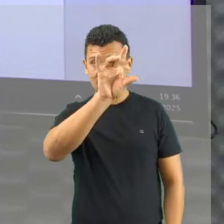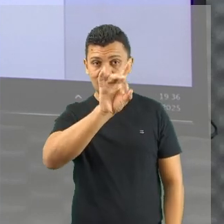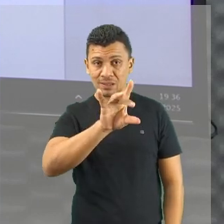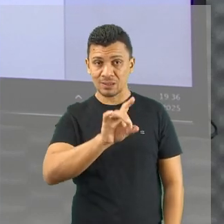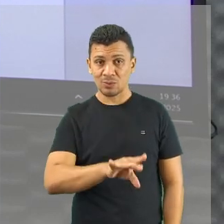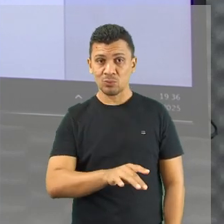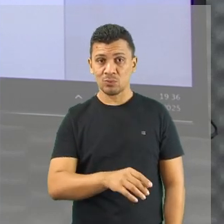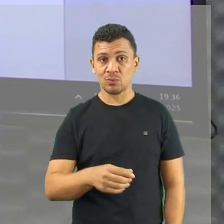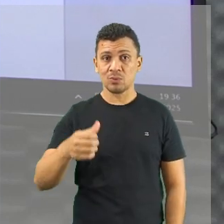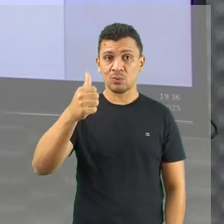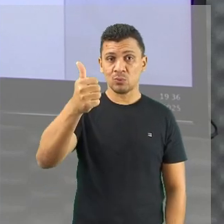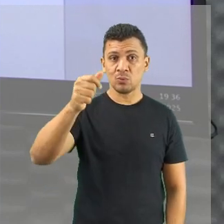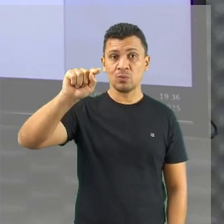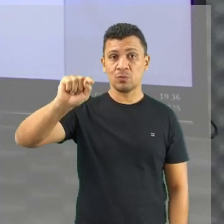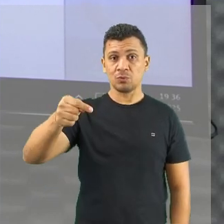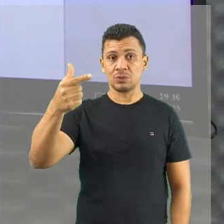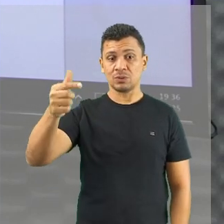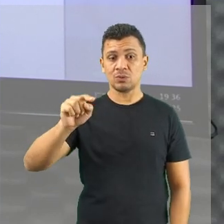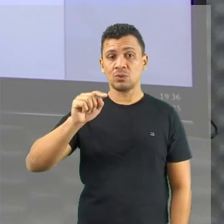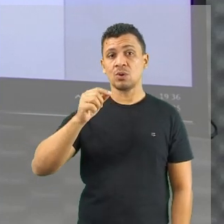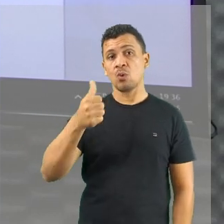um.